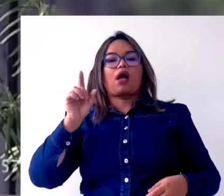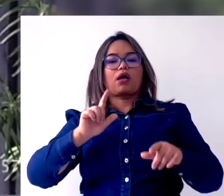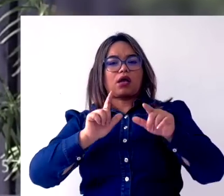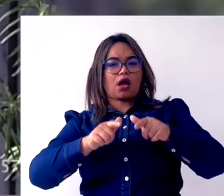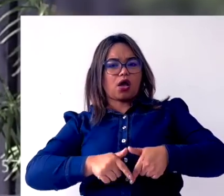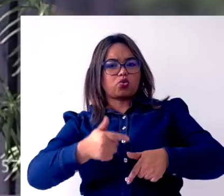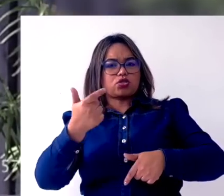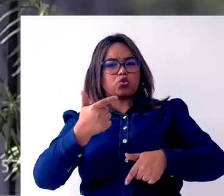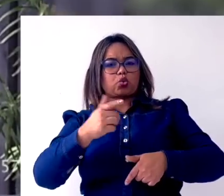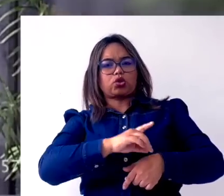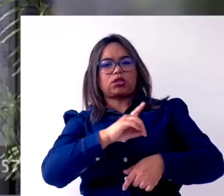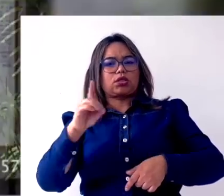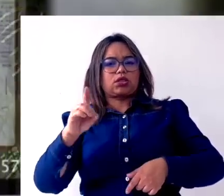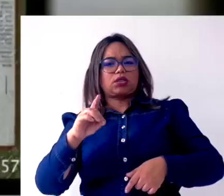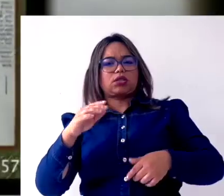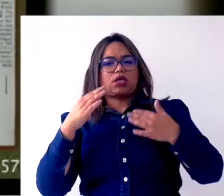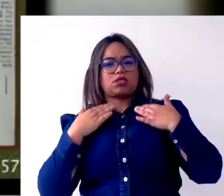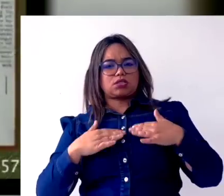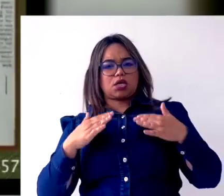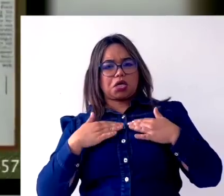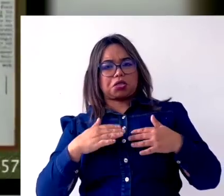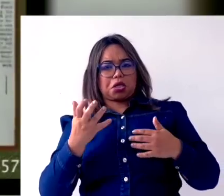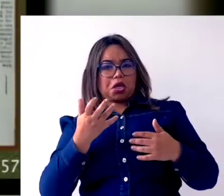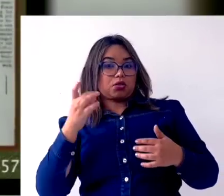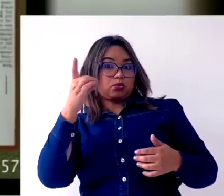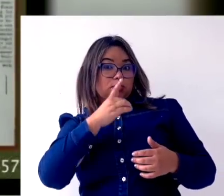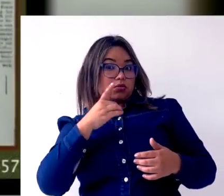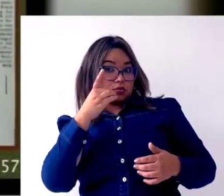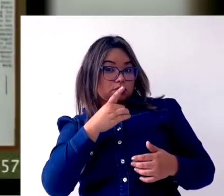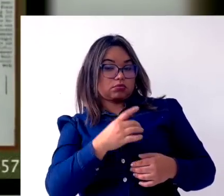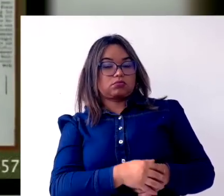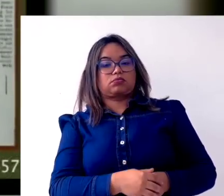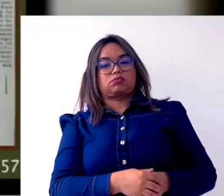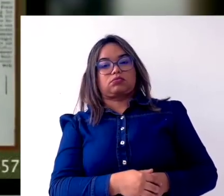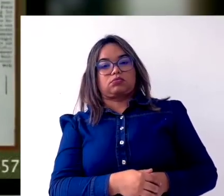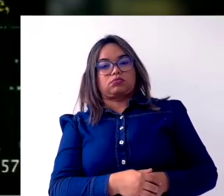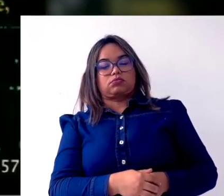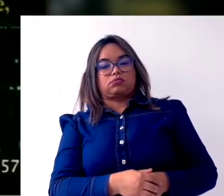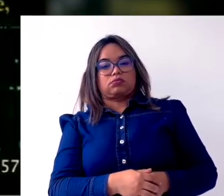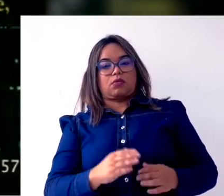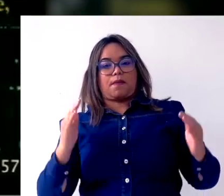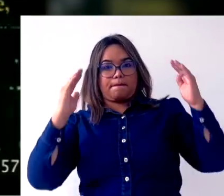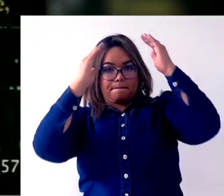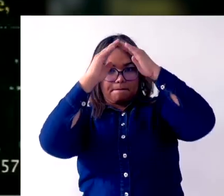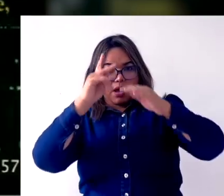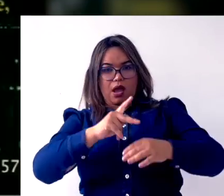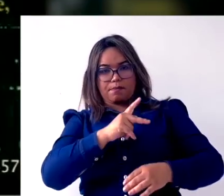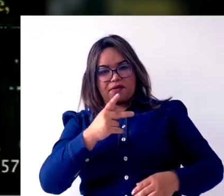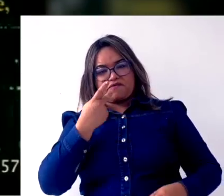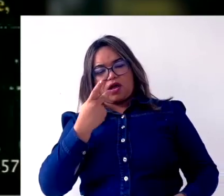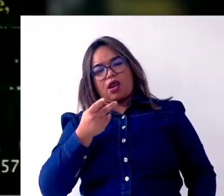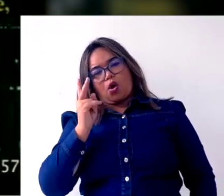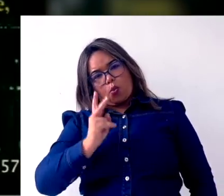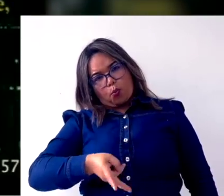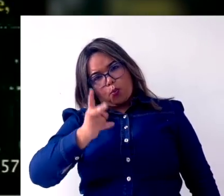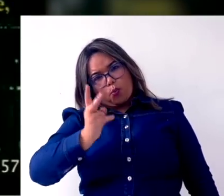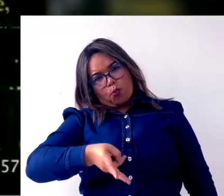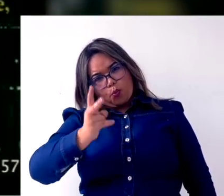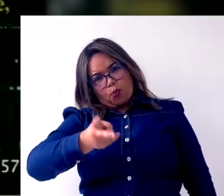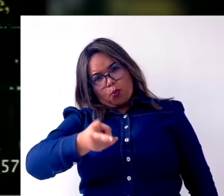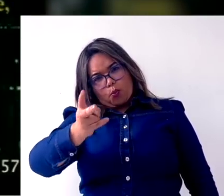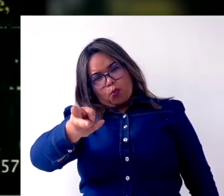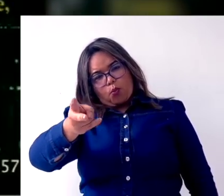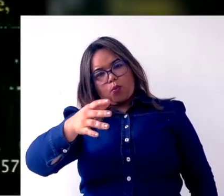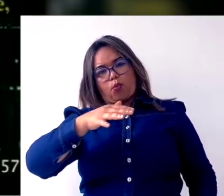interessante. Schafft endlich sin Wetterung, diz o Papa. Continuem com isso, continuem com o governo mundial. Em sua